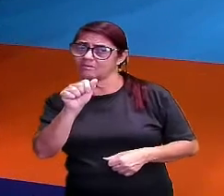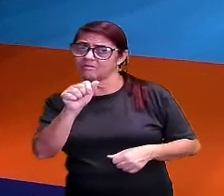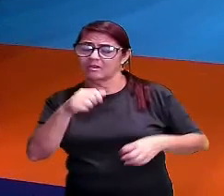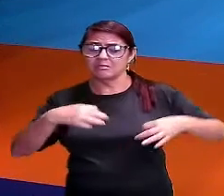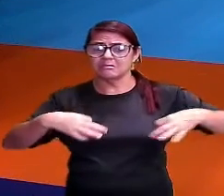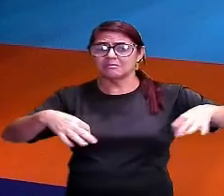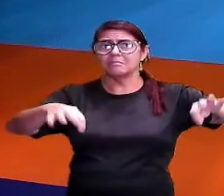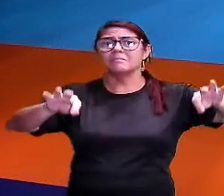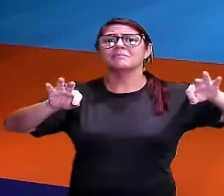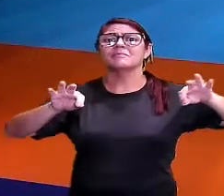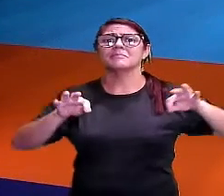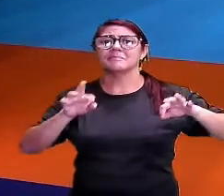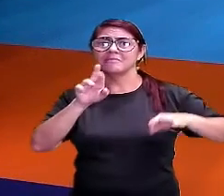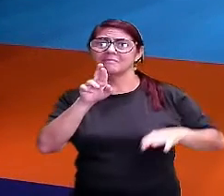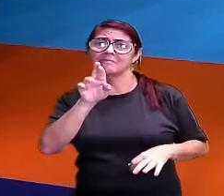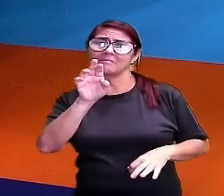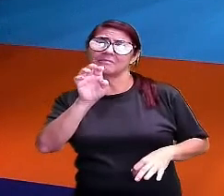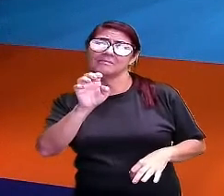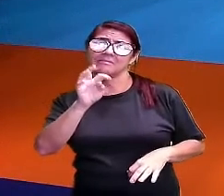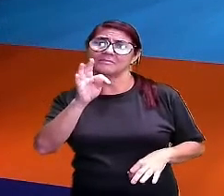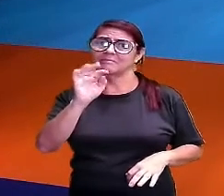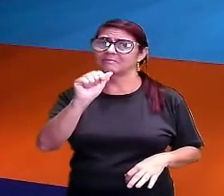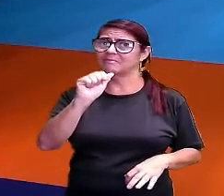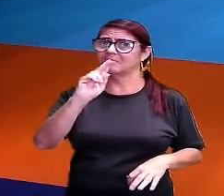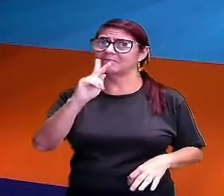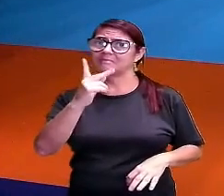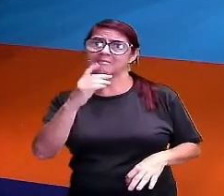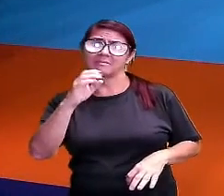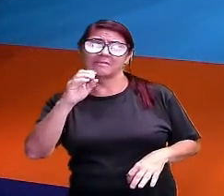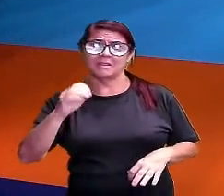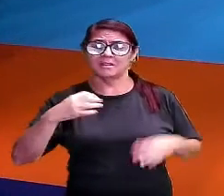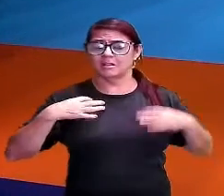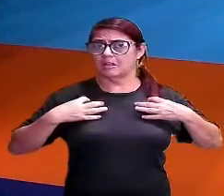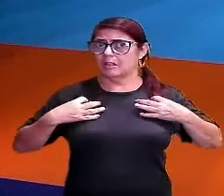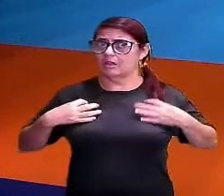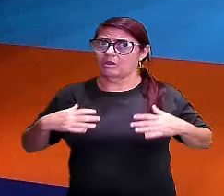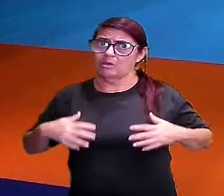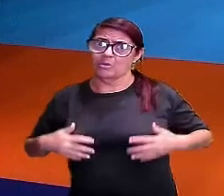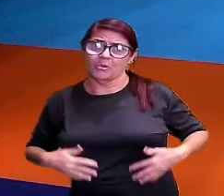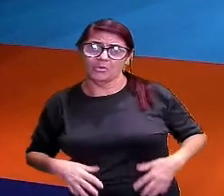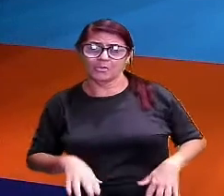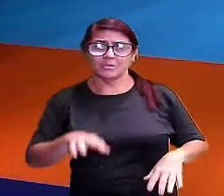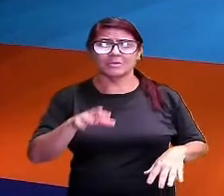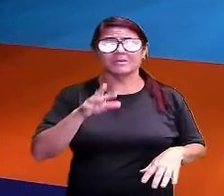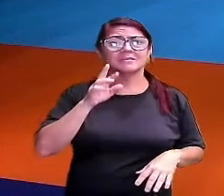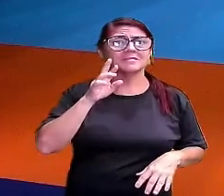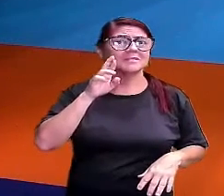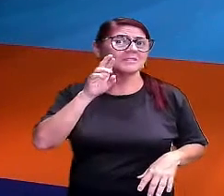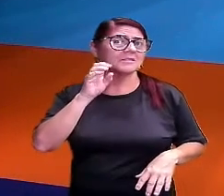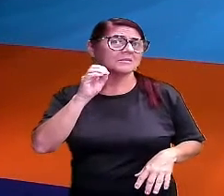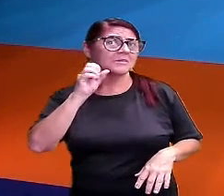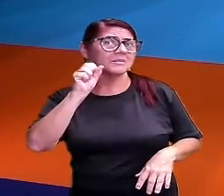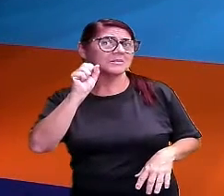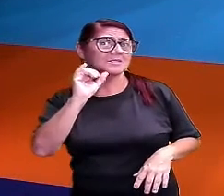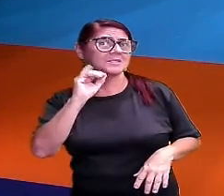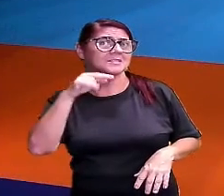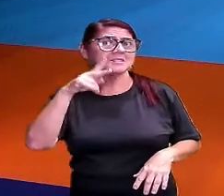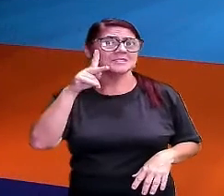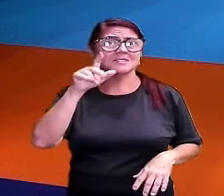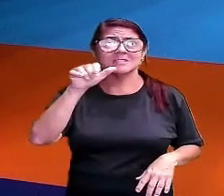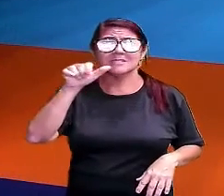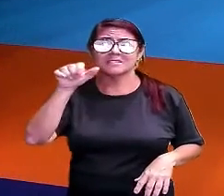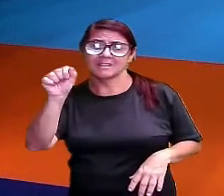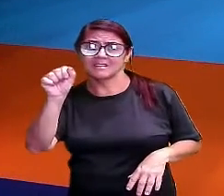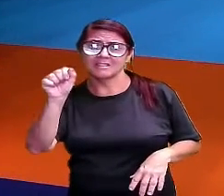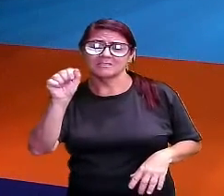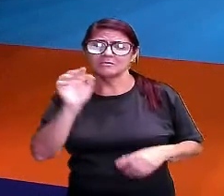retalho. E na roupa, na rosinha. Observem aí que já está, né,